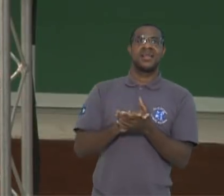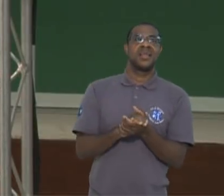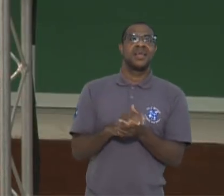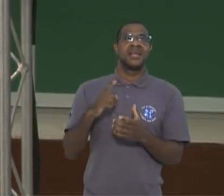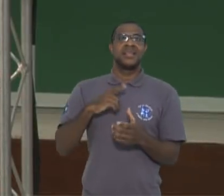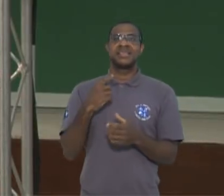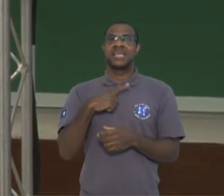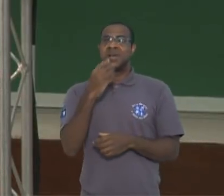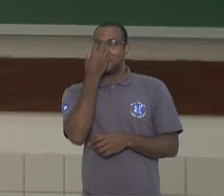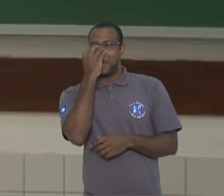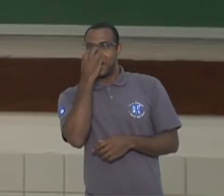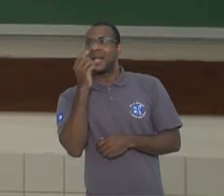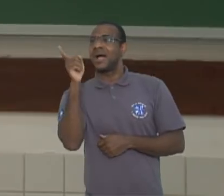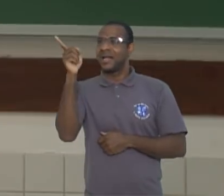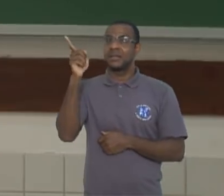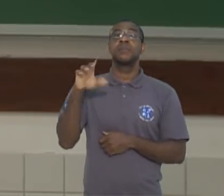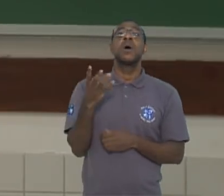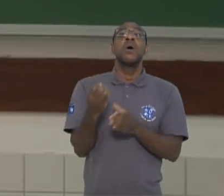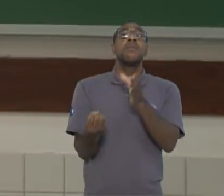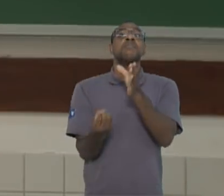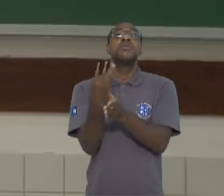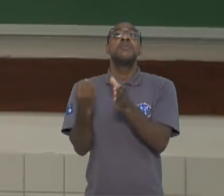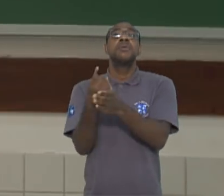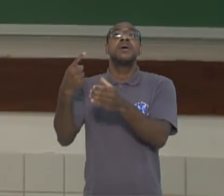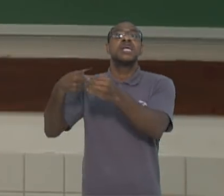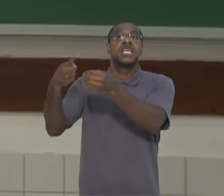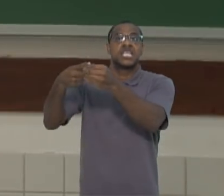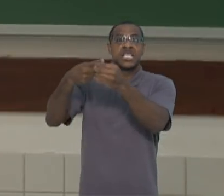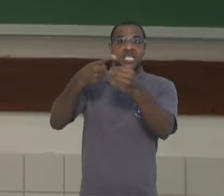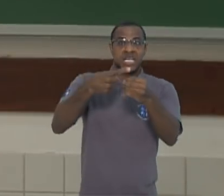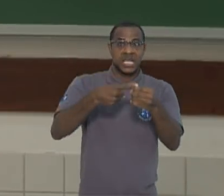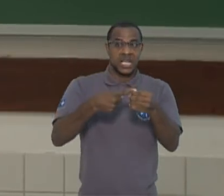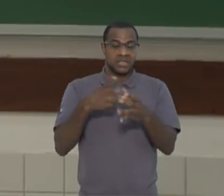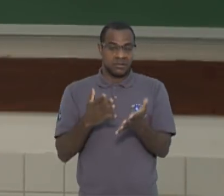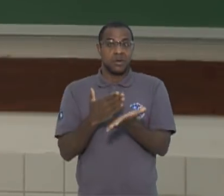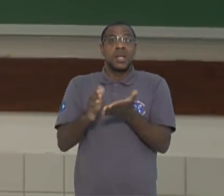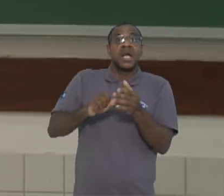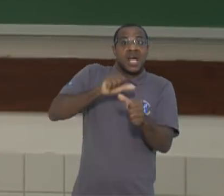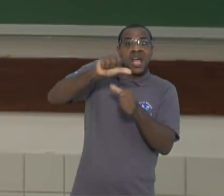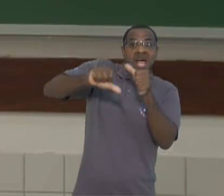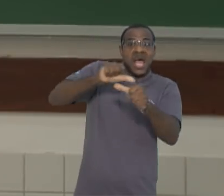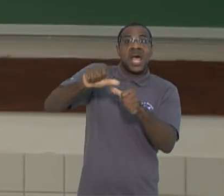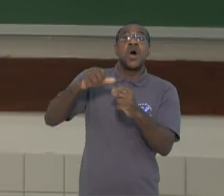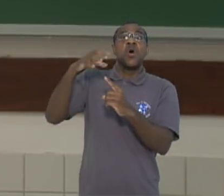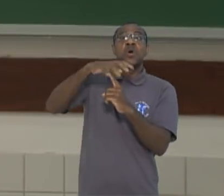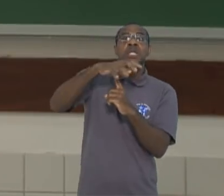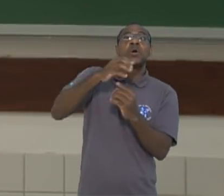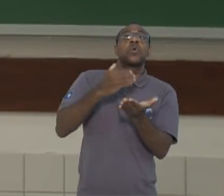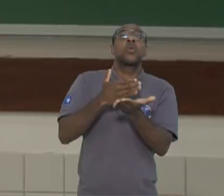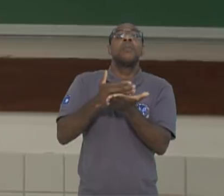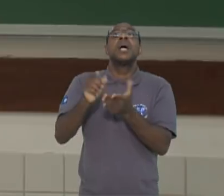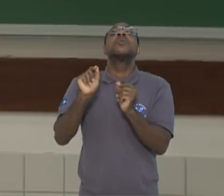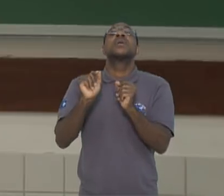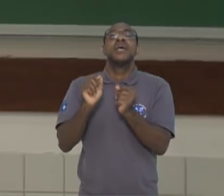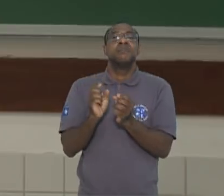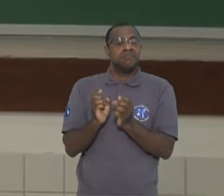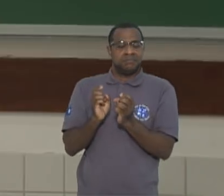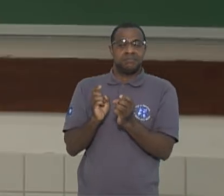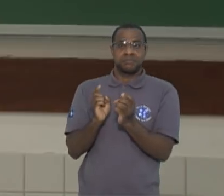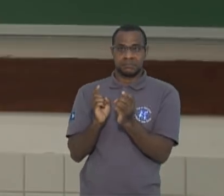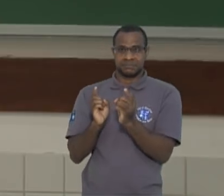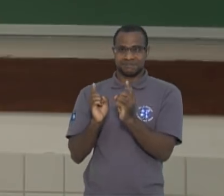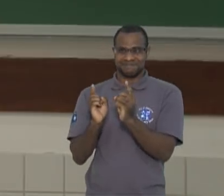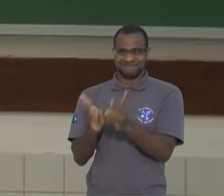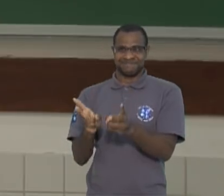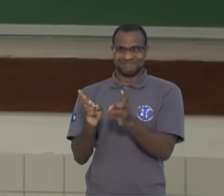das cidades, vai se transformar. Né? E o circo começa a cobrar o ingresso, né, e vai viajando de um lugar